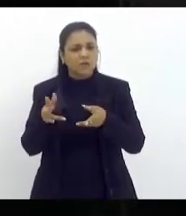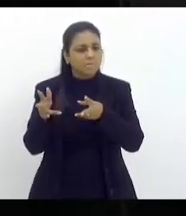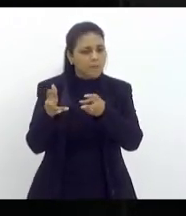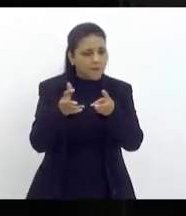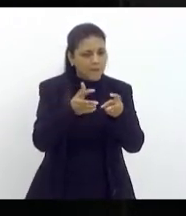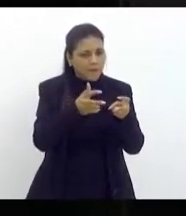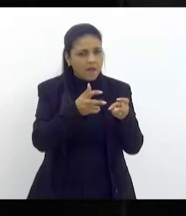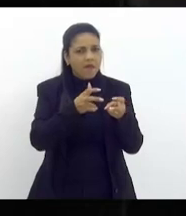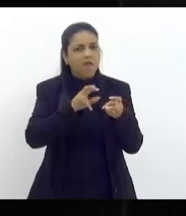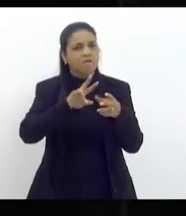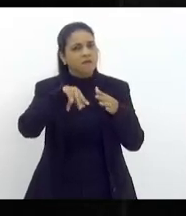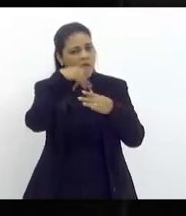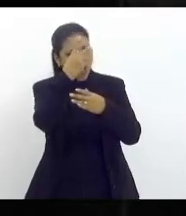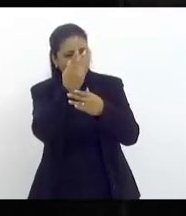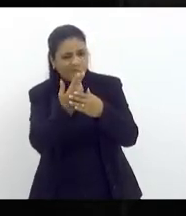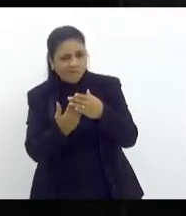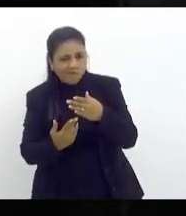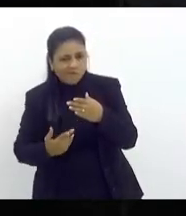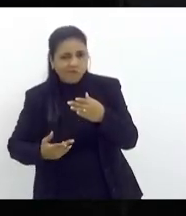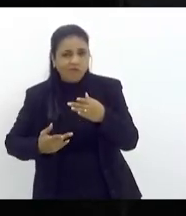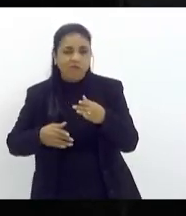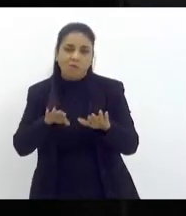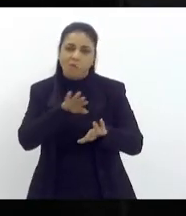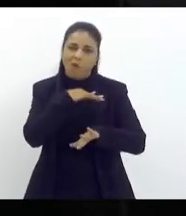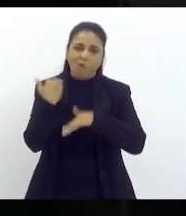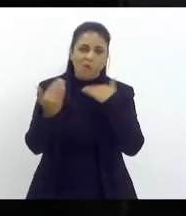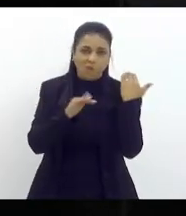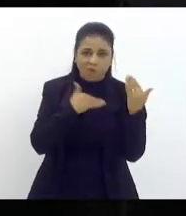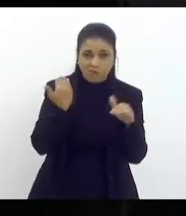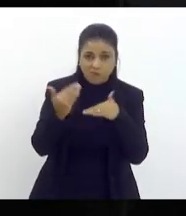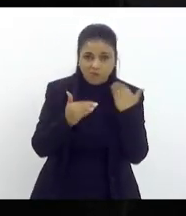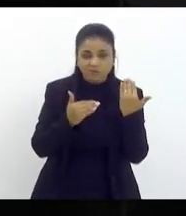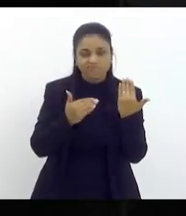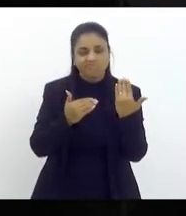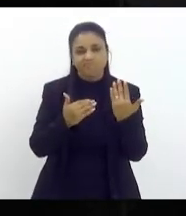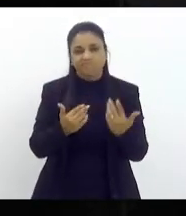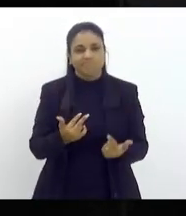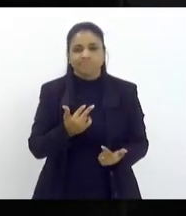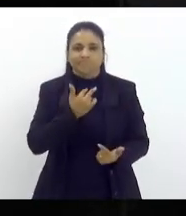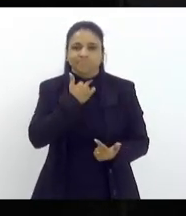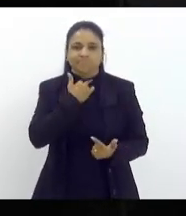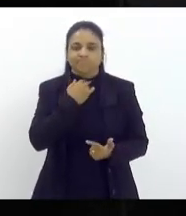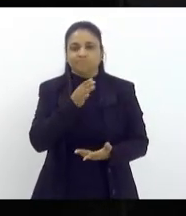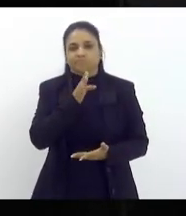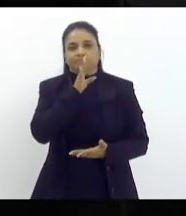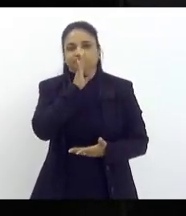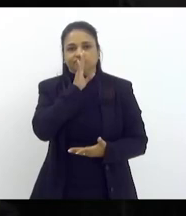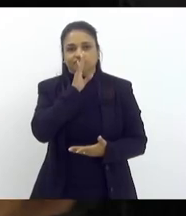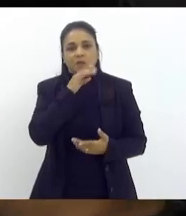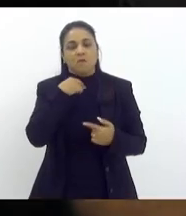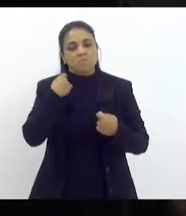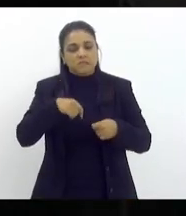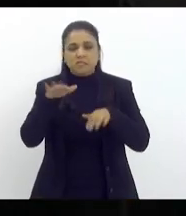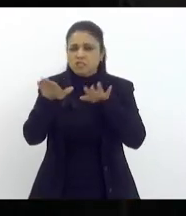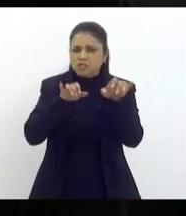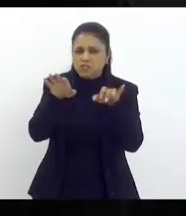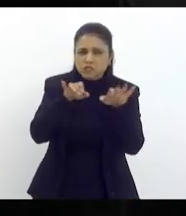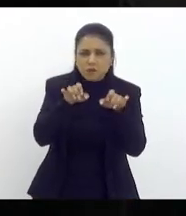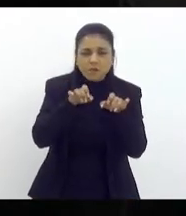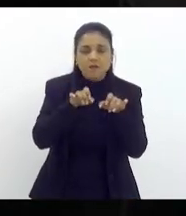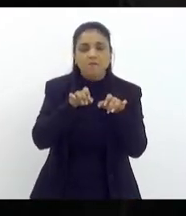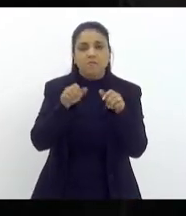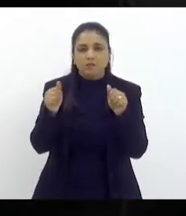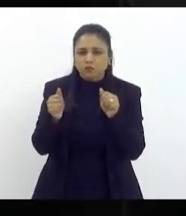de afogamentos aos quais a gente não pode ficar em diferentes e a gente precisa convocar todas as pessoas para agir juntamente